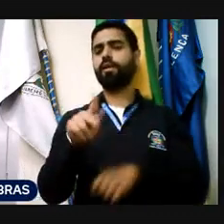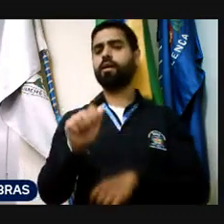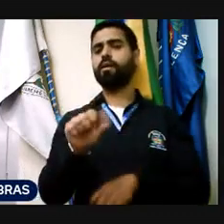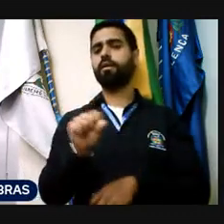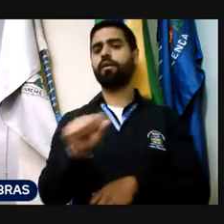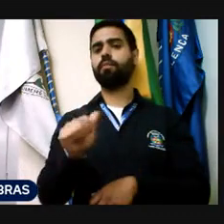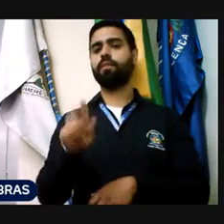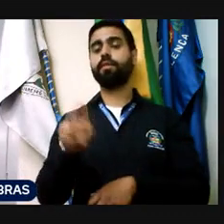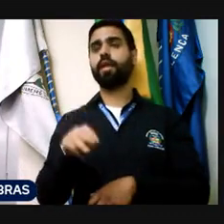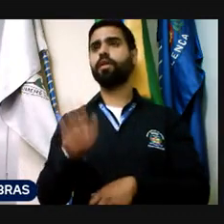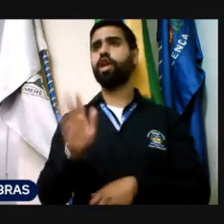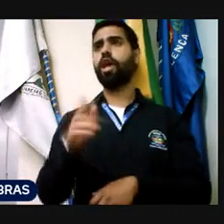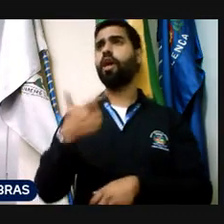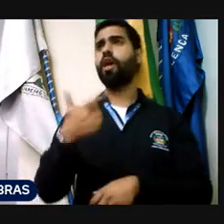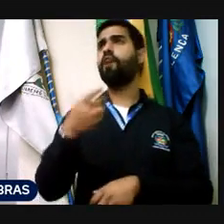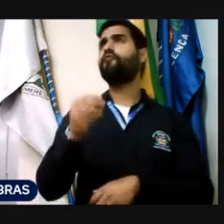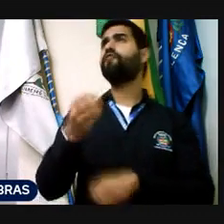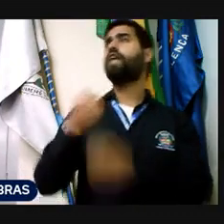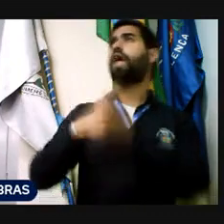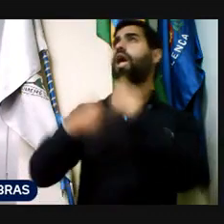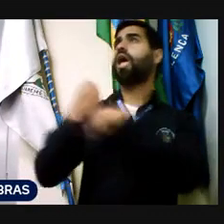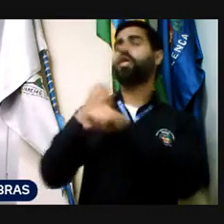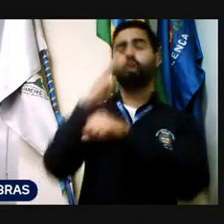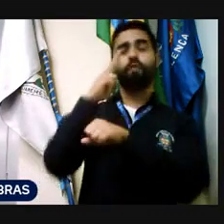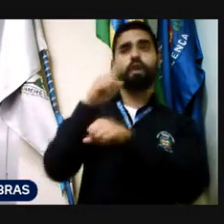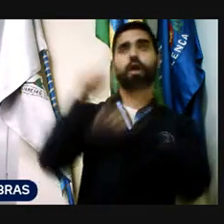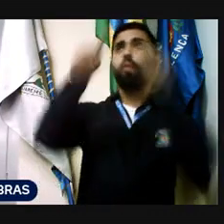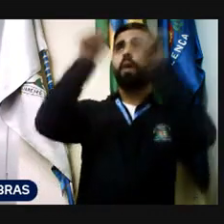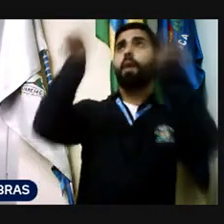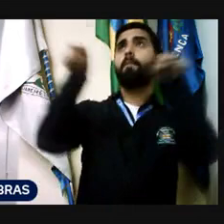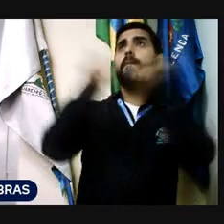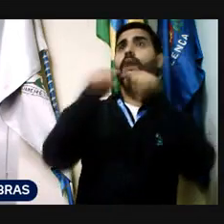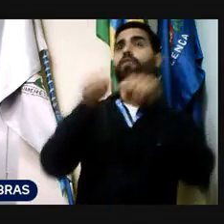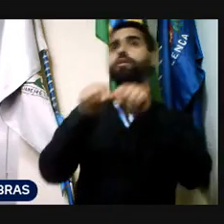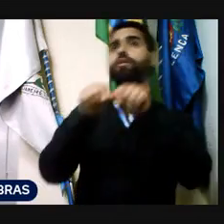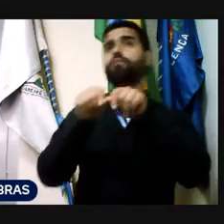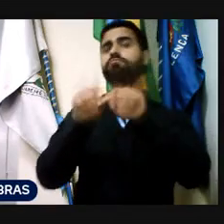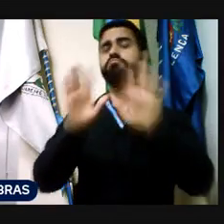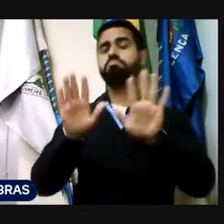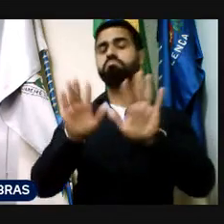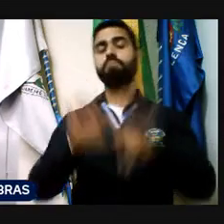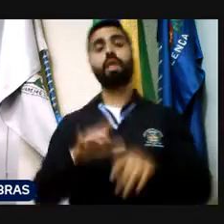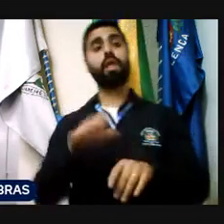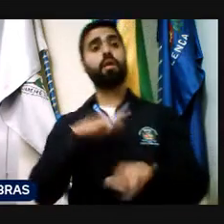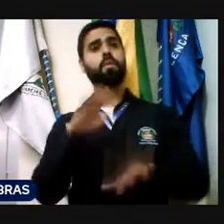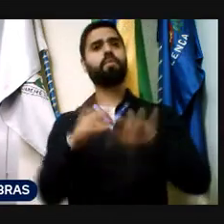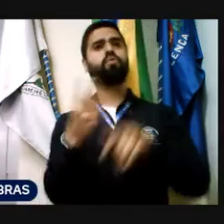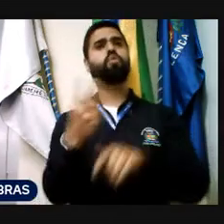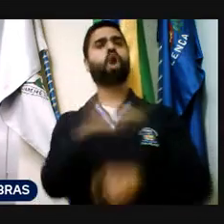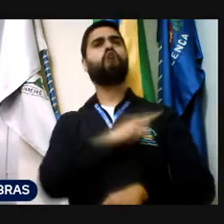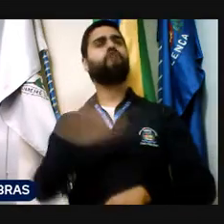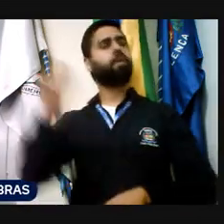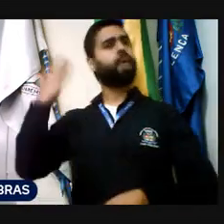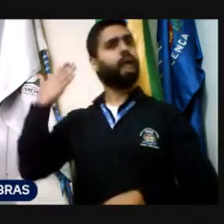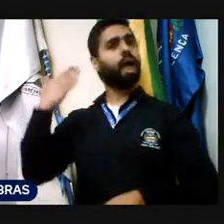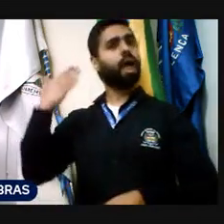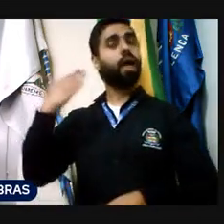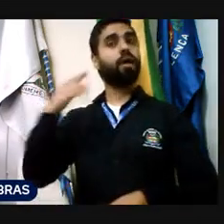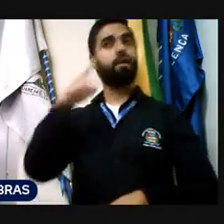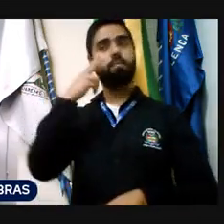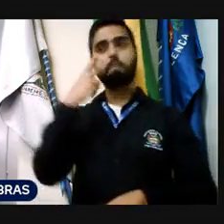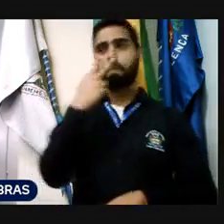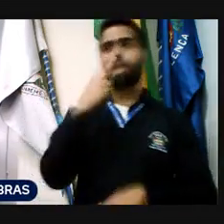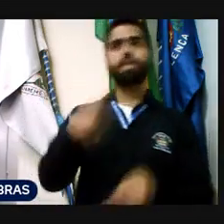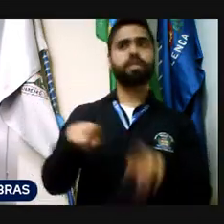tinha visto uma placa lá, que ia fazer uma quadra lá. No governo, nos dois governos passados aí, também eu vi, começou a